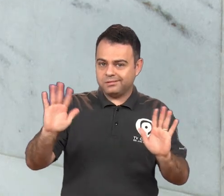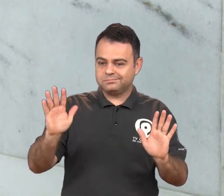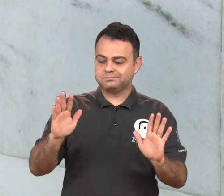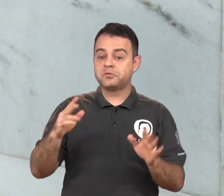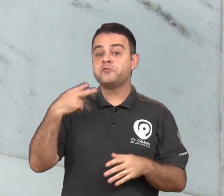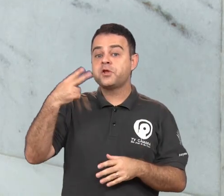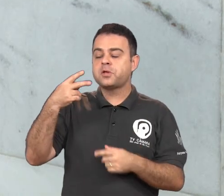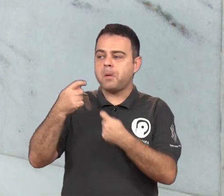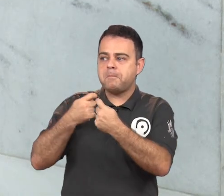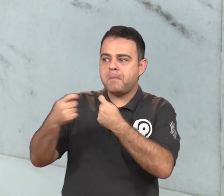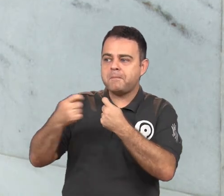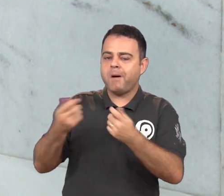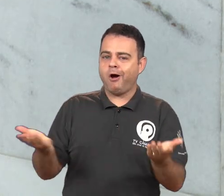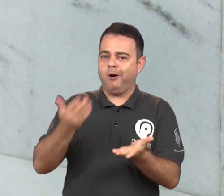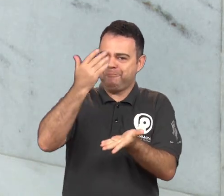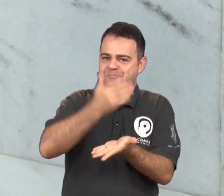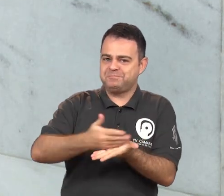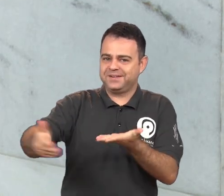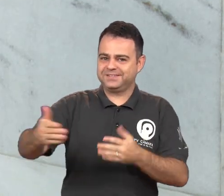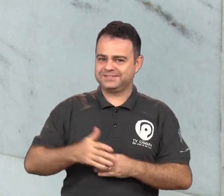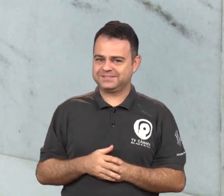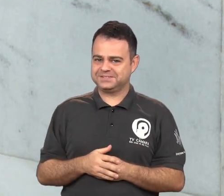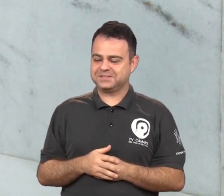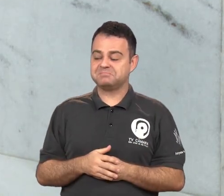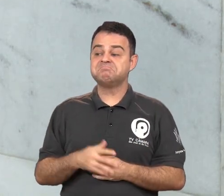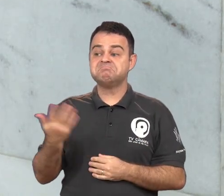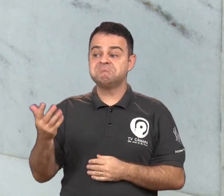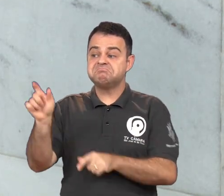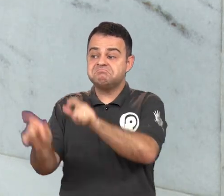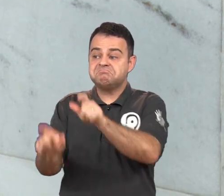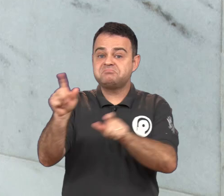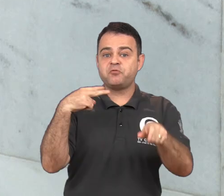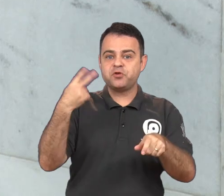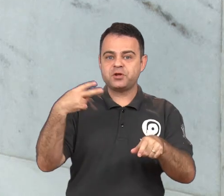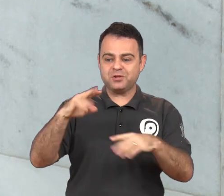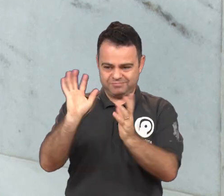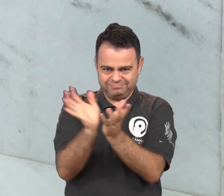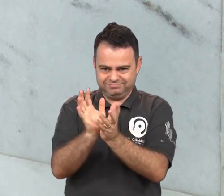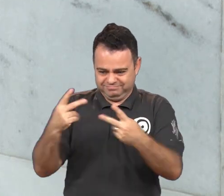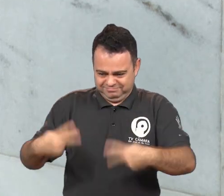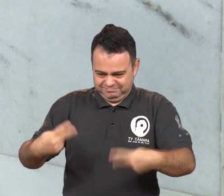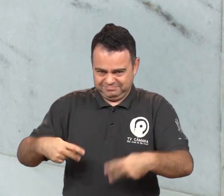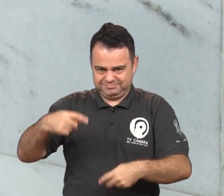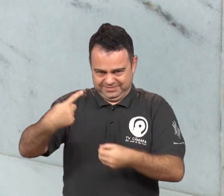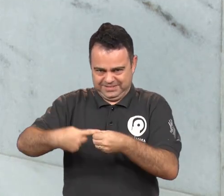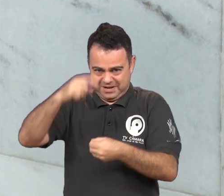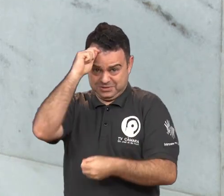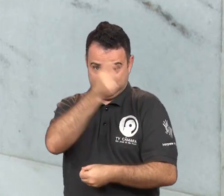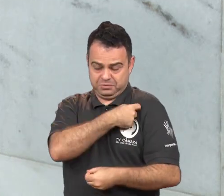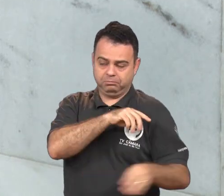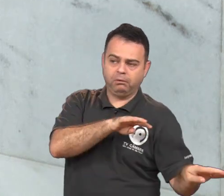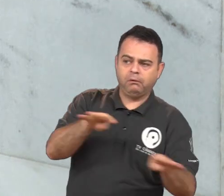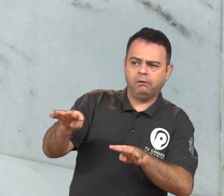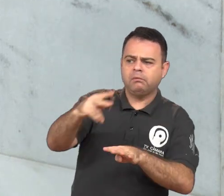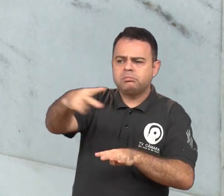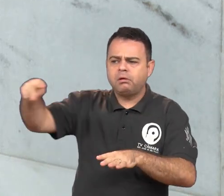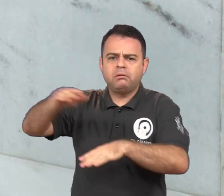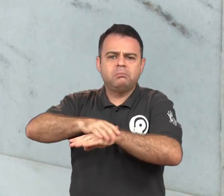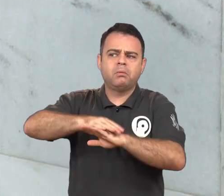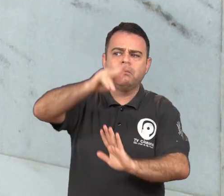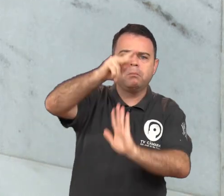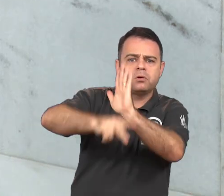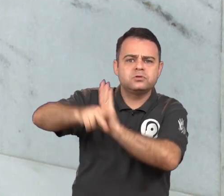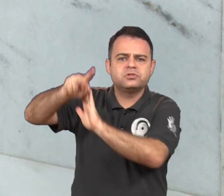Olá! Começa agora o programa Questão de Ordem, um espaço para você conhecer melhor os projetos e demais